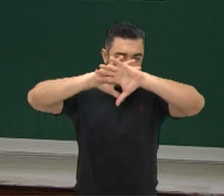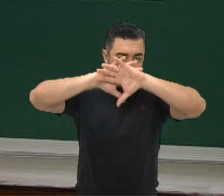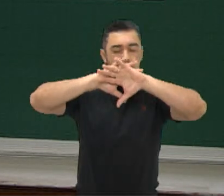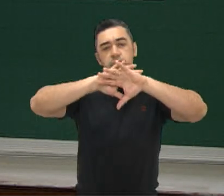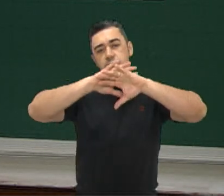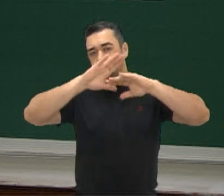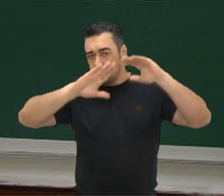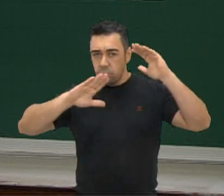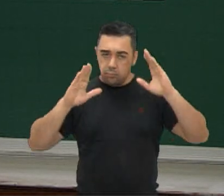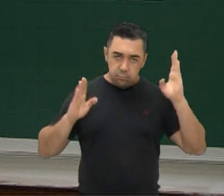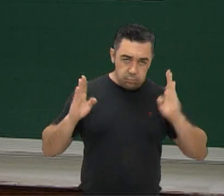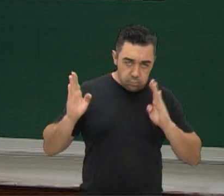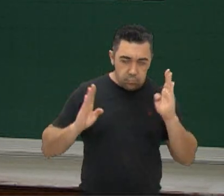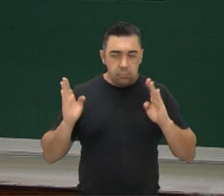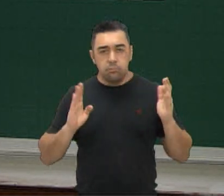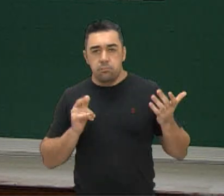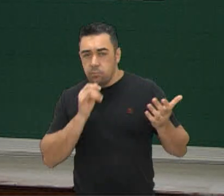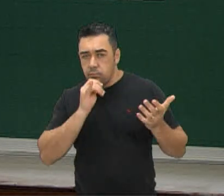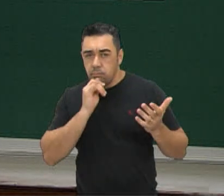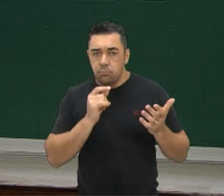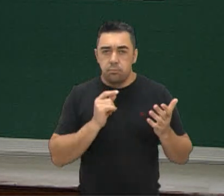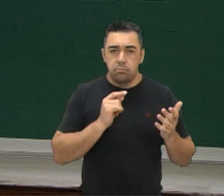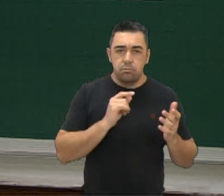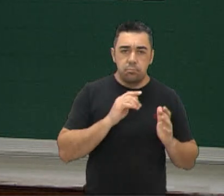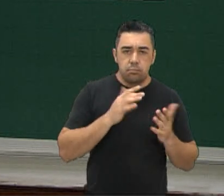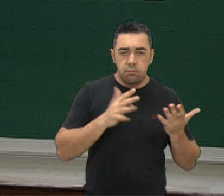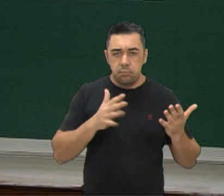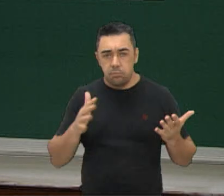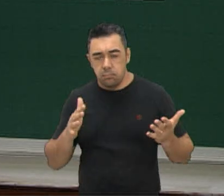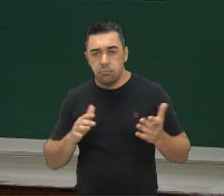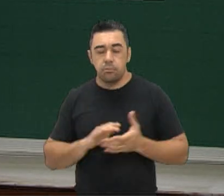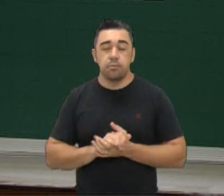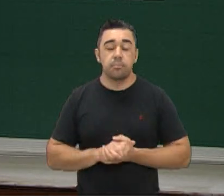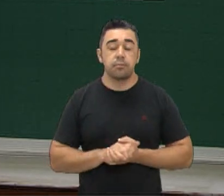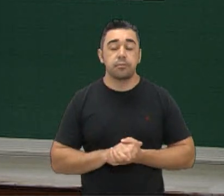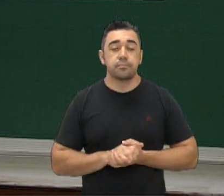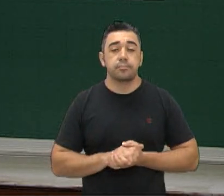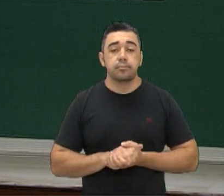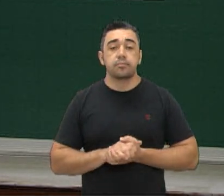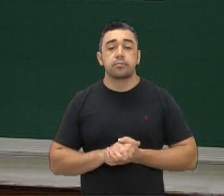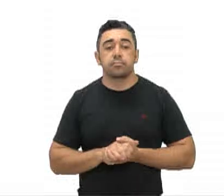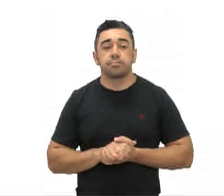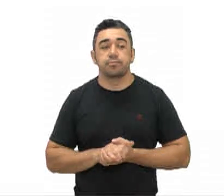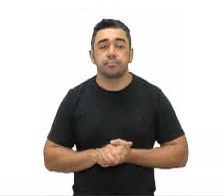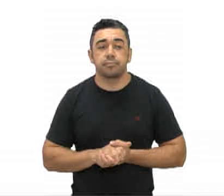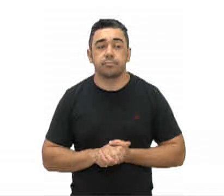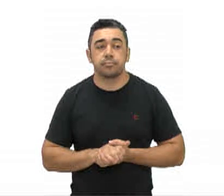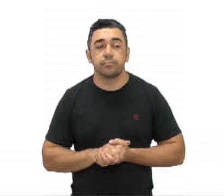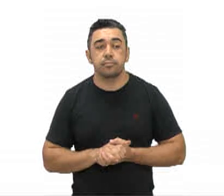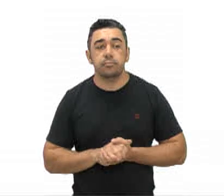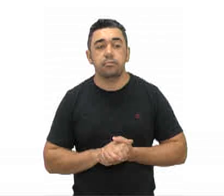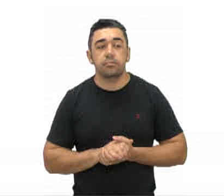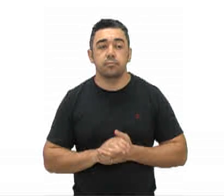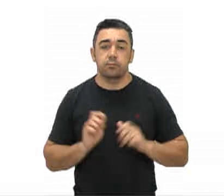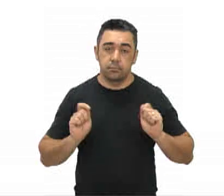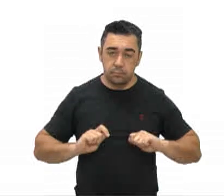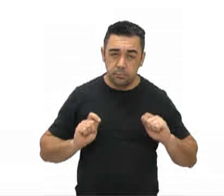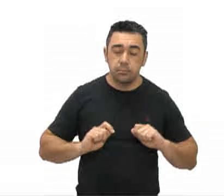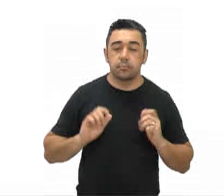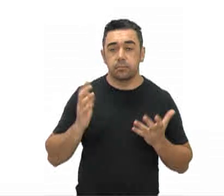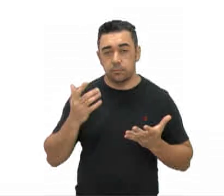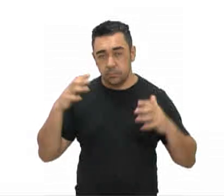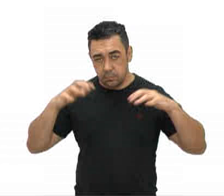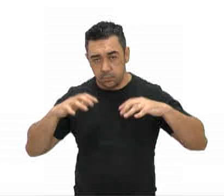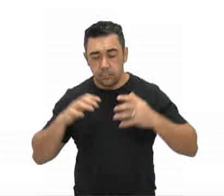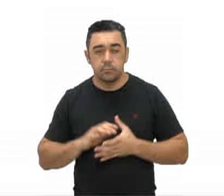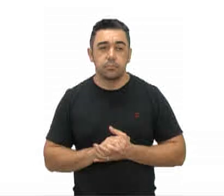com intervalos de tipo meio e alto, enfim, né? com possibilidade de chubascos, então de